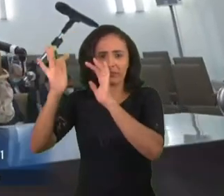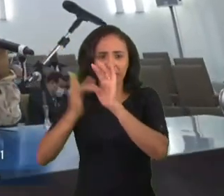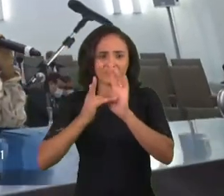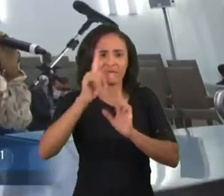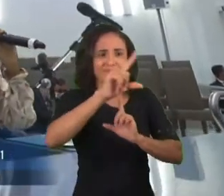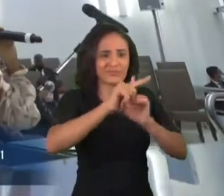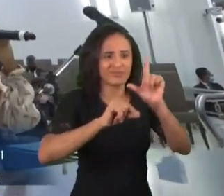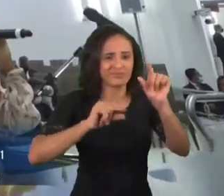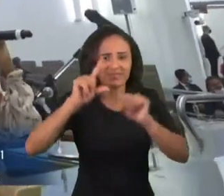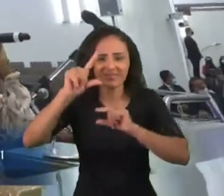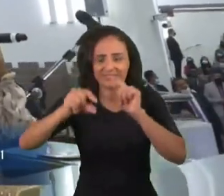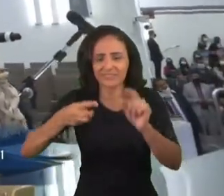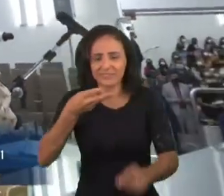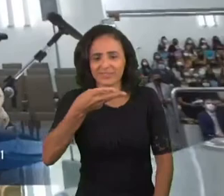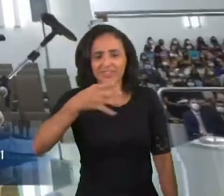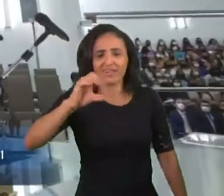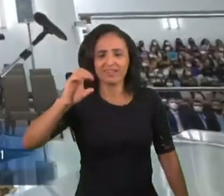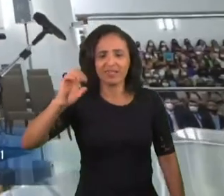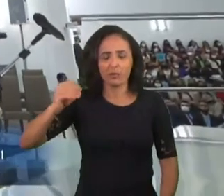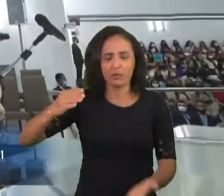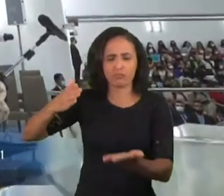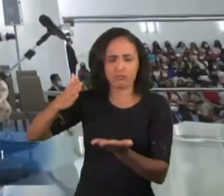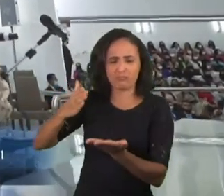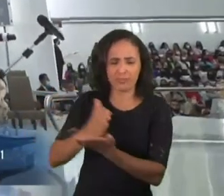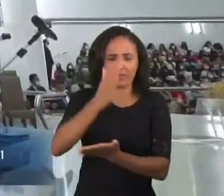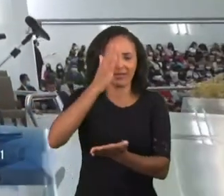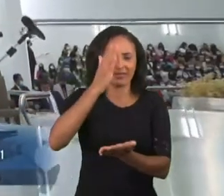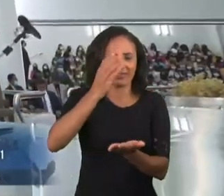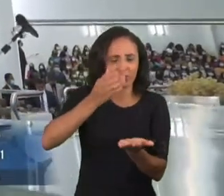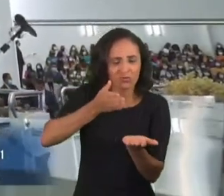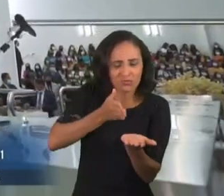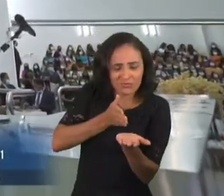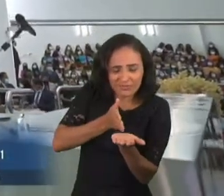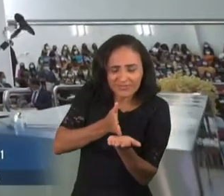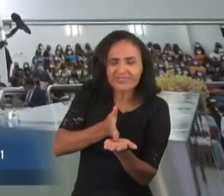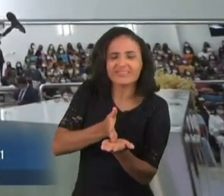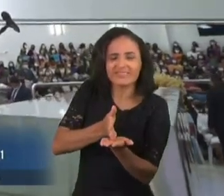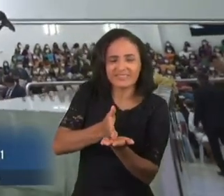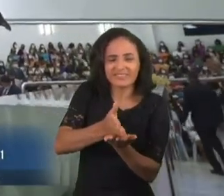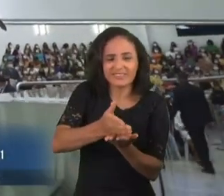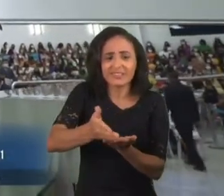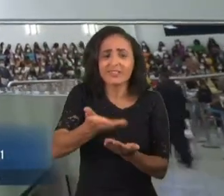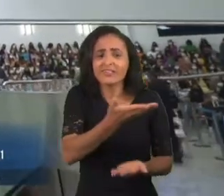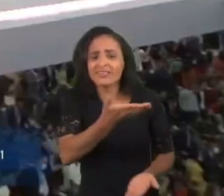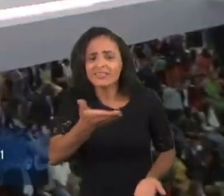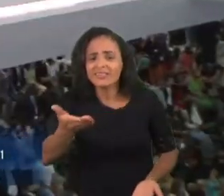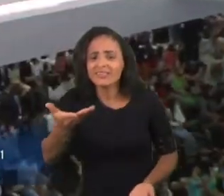ser um dos 300 aprovados.